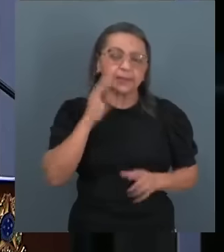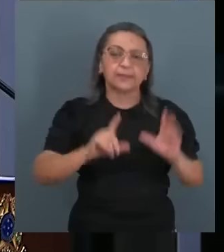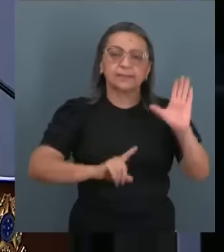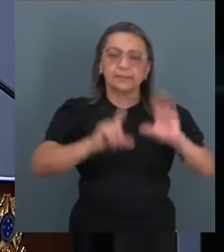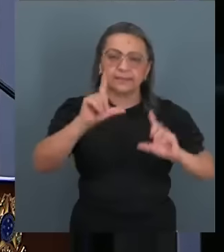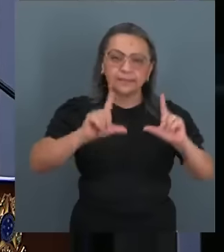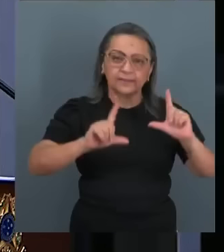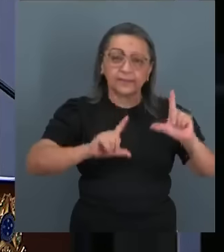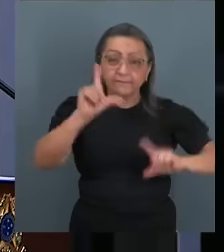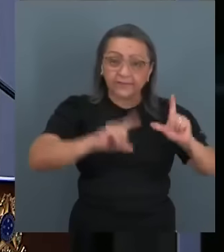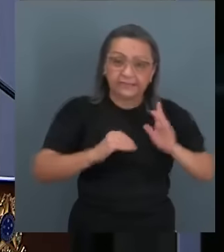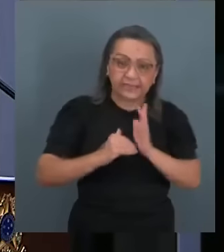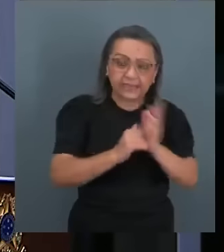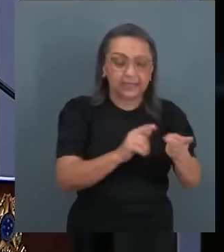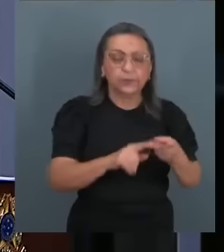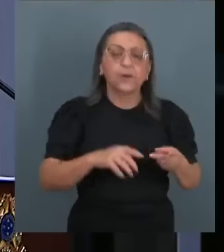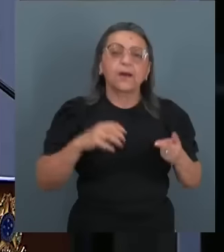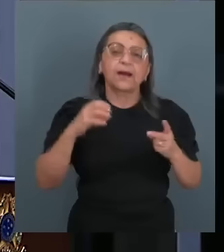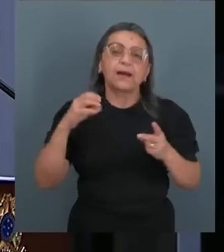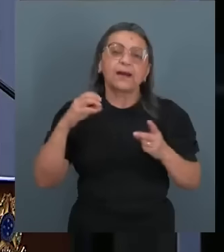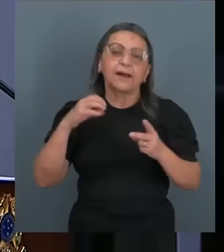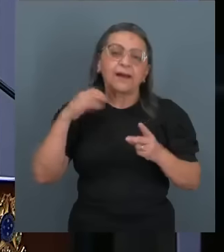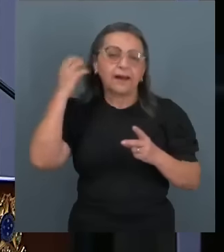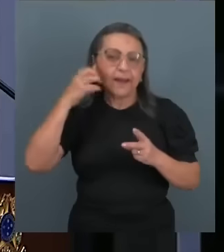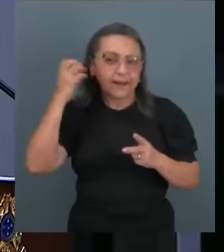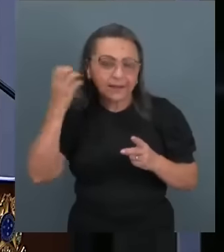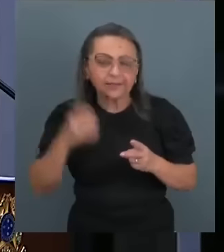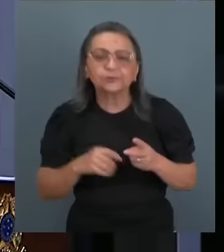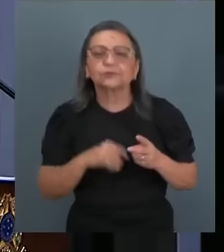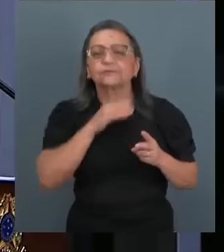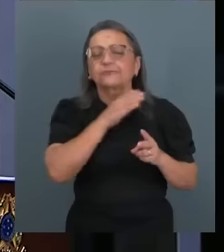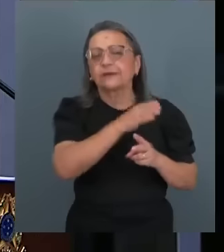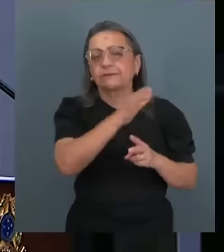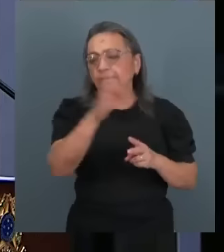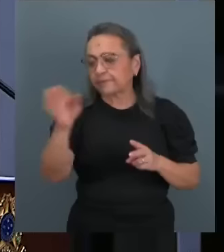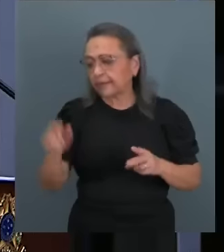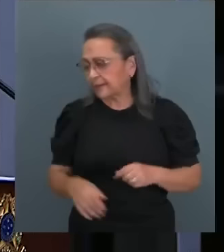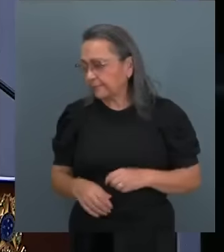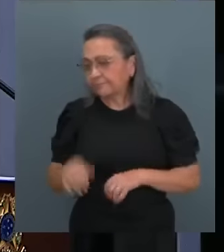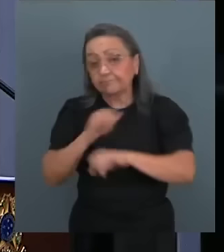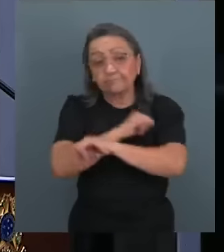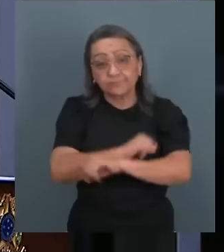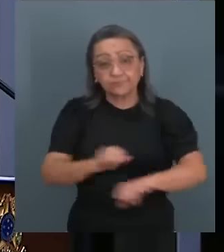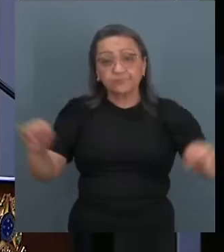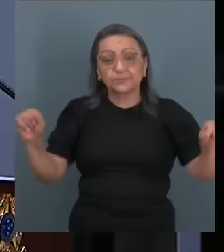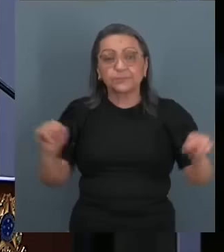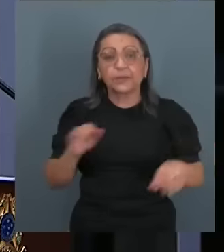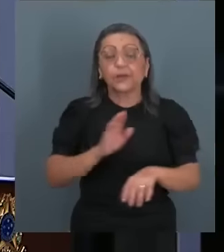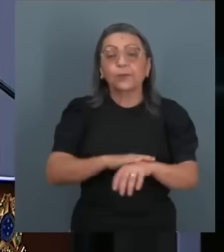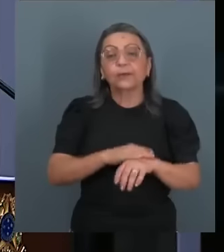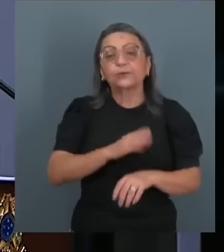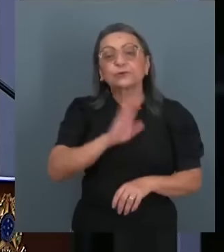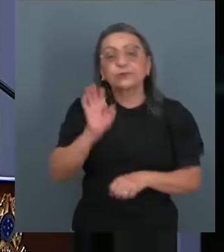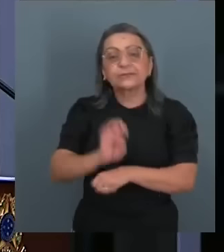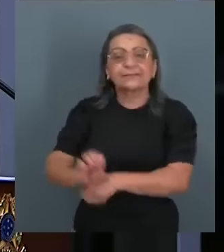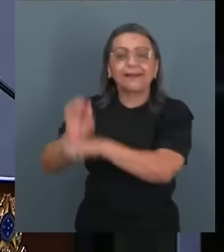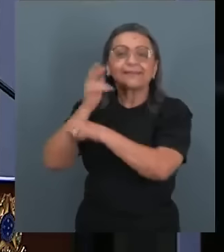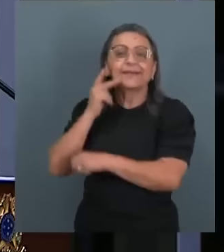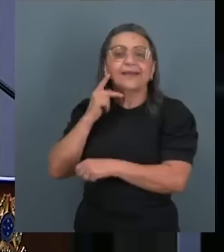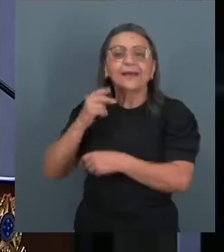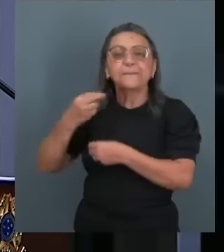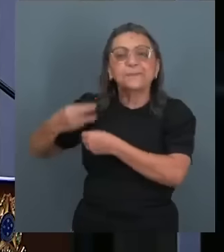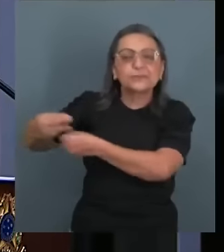Senado, eu sei que chega aí nos rincões do Brasil. Quando eu estou no interior do Ceará, sempre vem